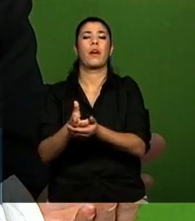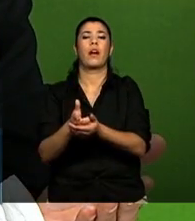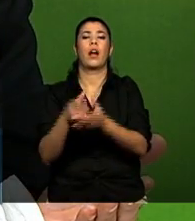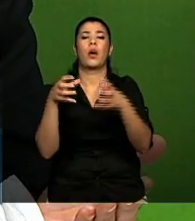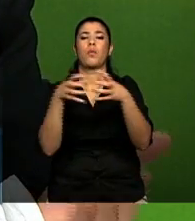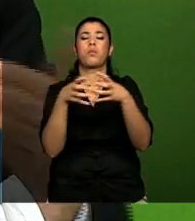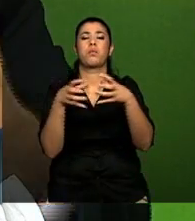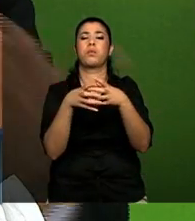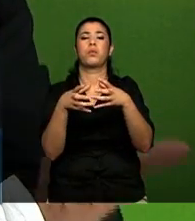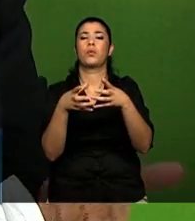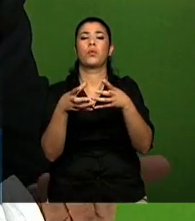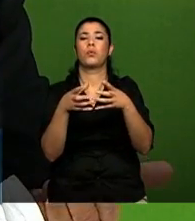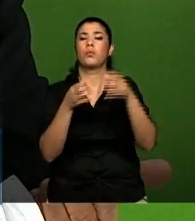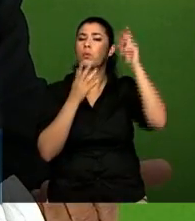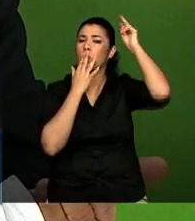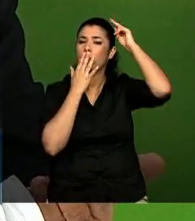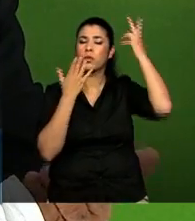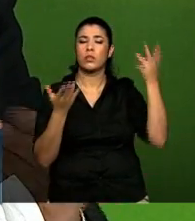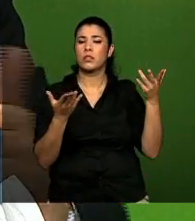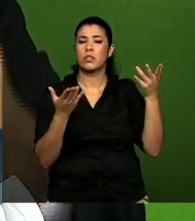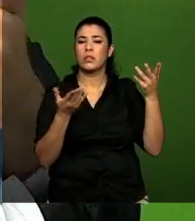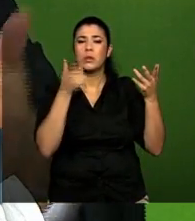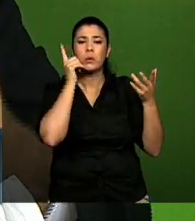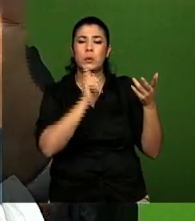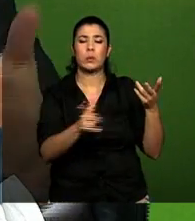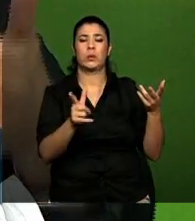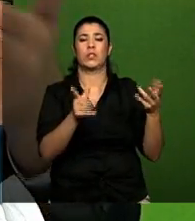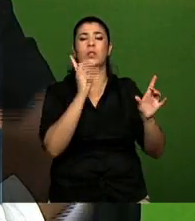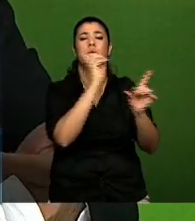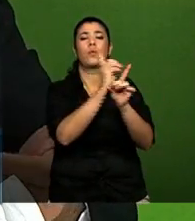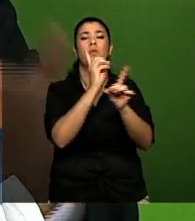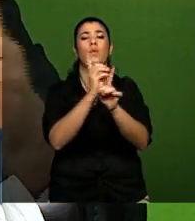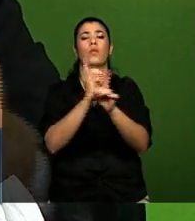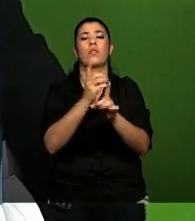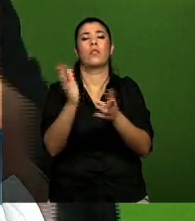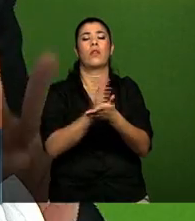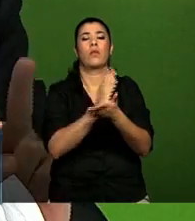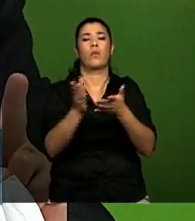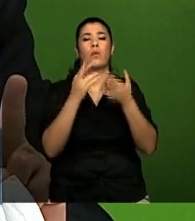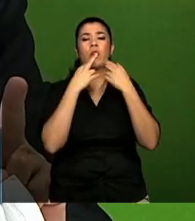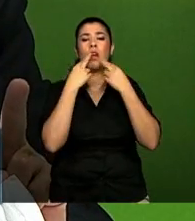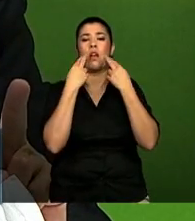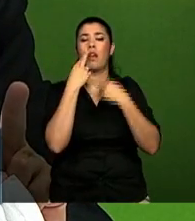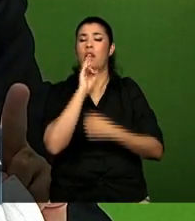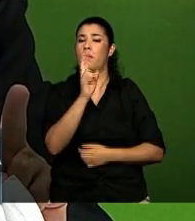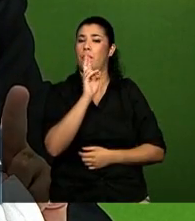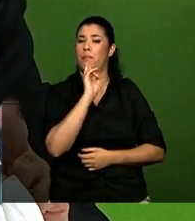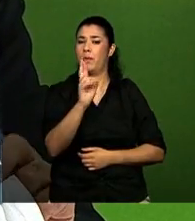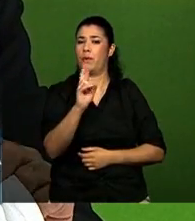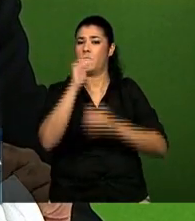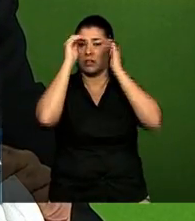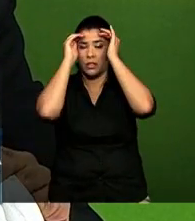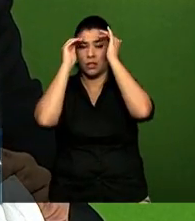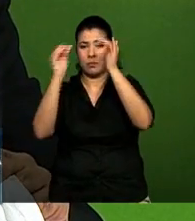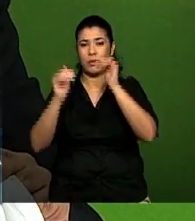da população brasileira e não fomos capazes de encontrar alternativas de respeitar dois direitos